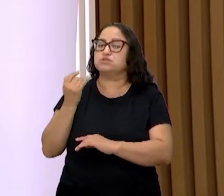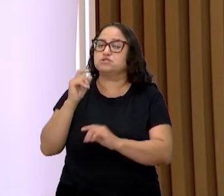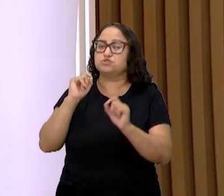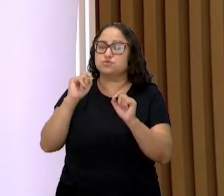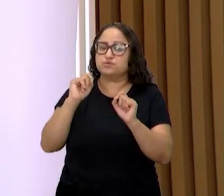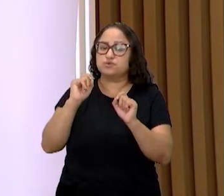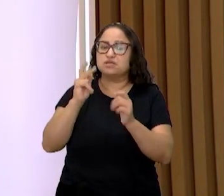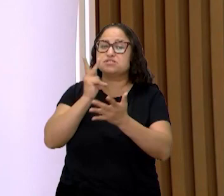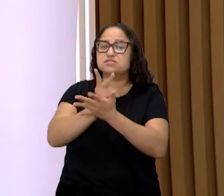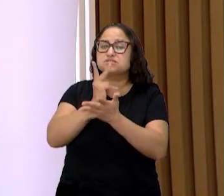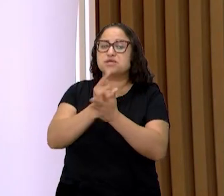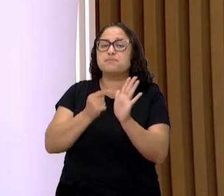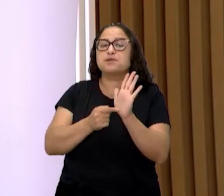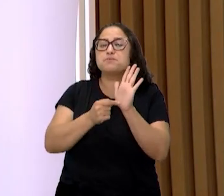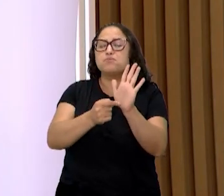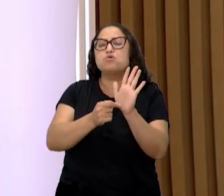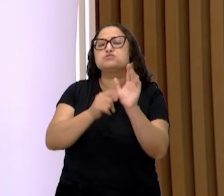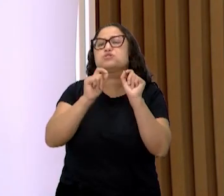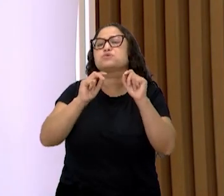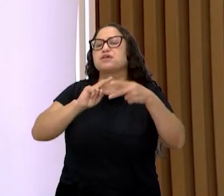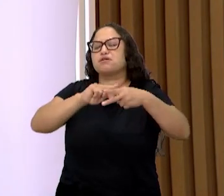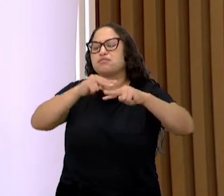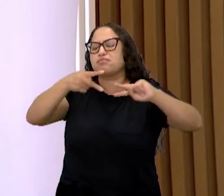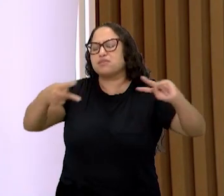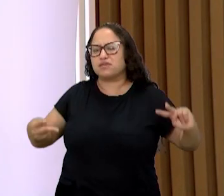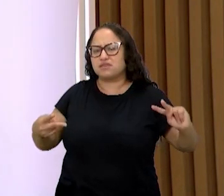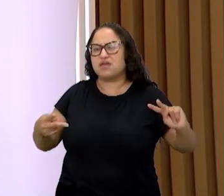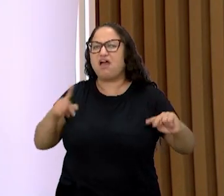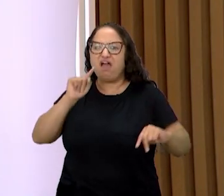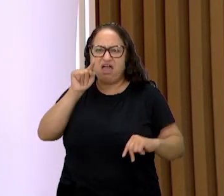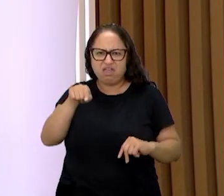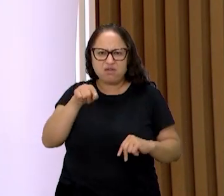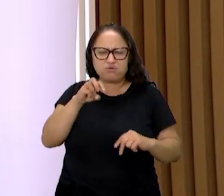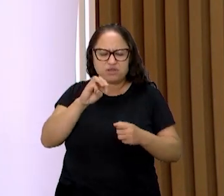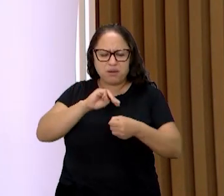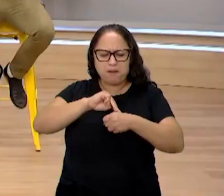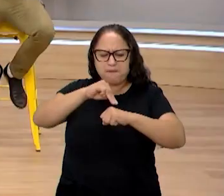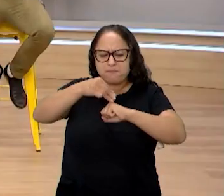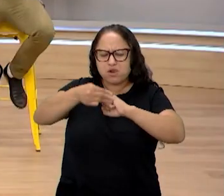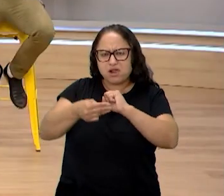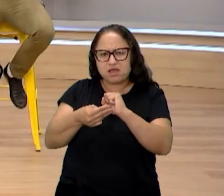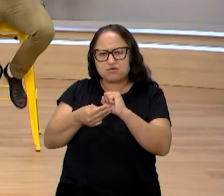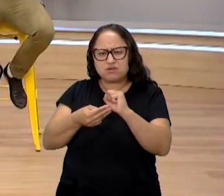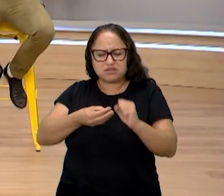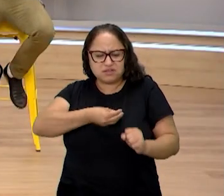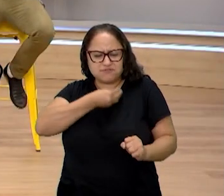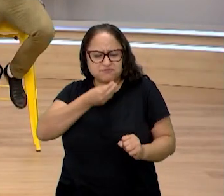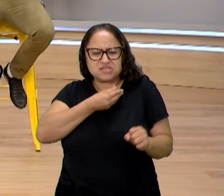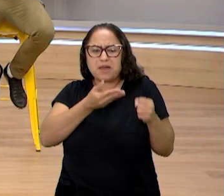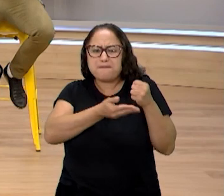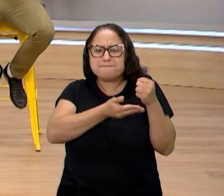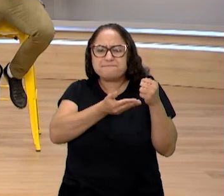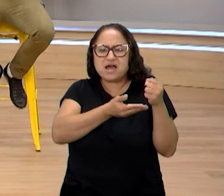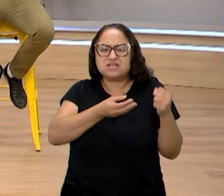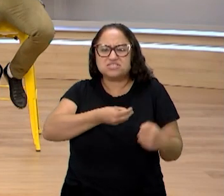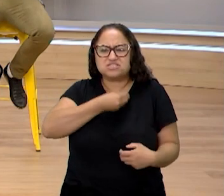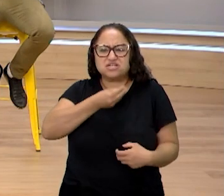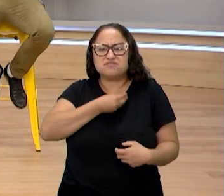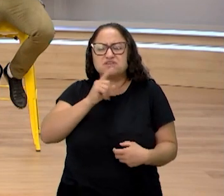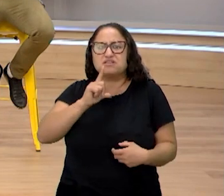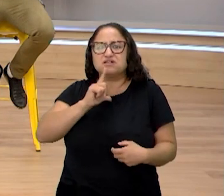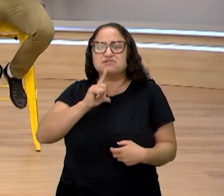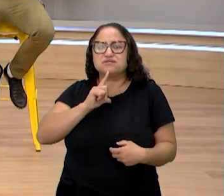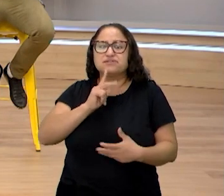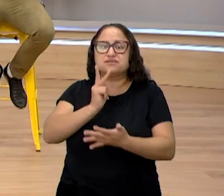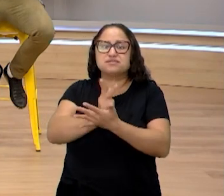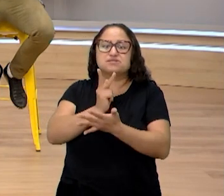professores sempre apontam com relação ao DNA, é que é a molécula da vida, né, que não queira é a base da vida, né, que está relacionada ali,